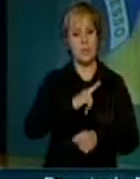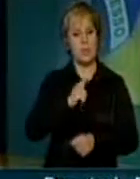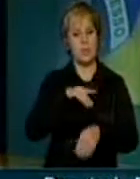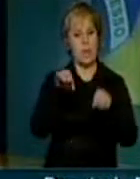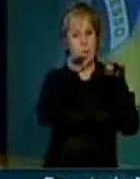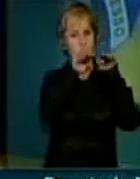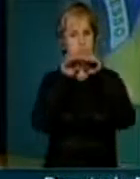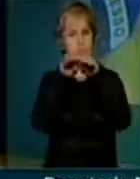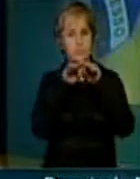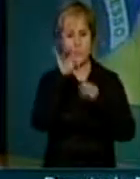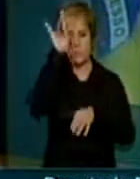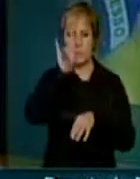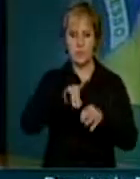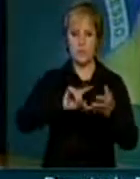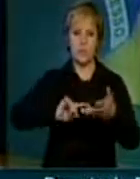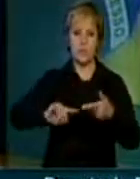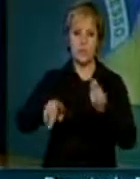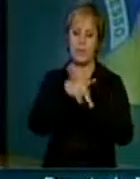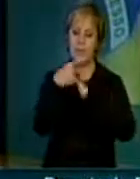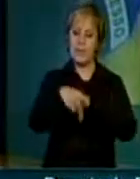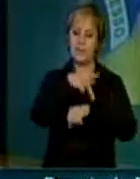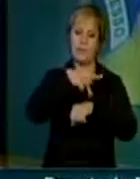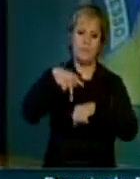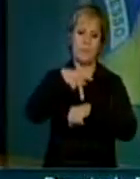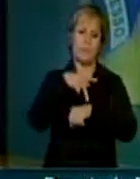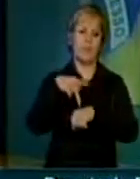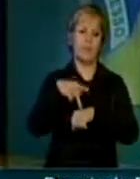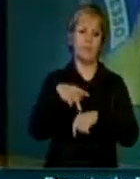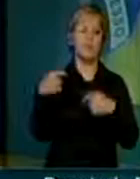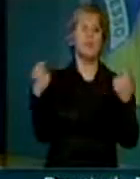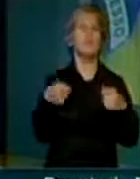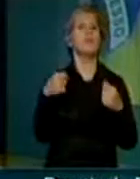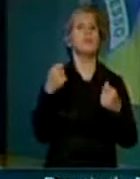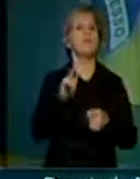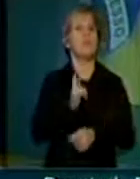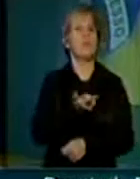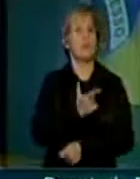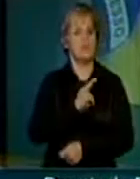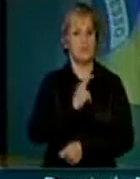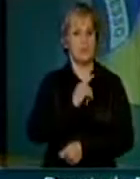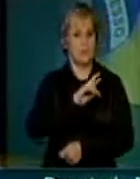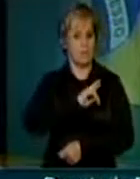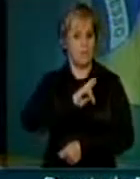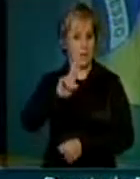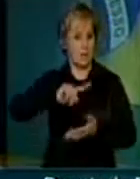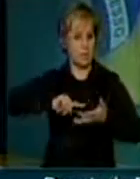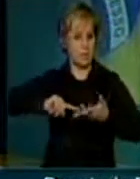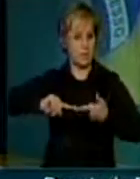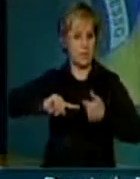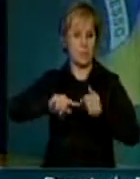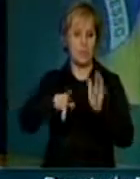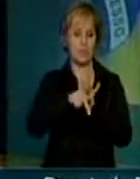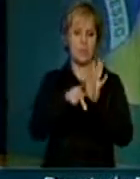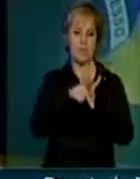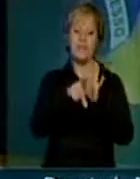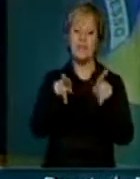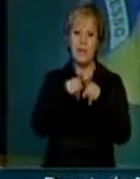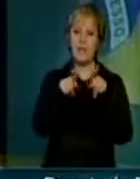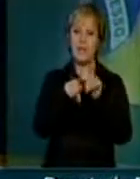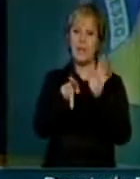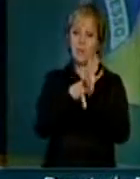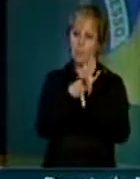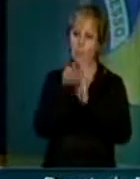tenhamos igualdade de direitos neste país. É preciso que as religiões, inclusive de matriz